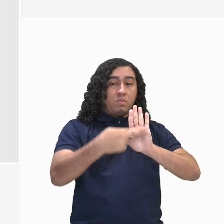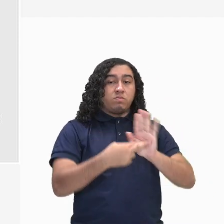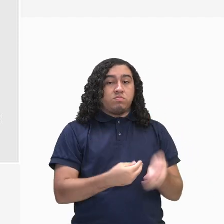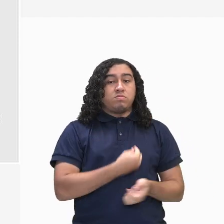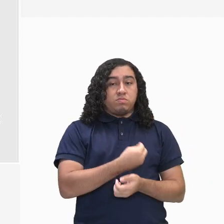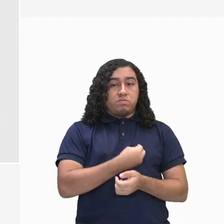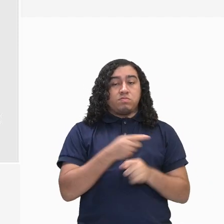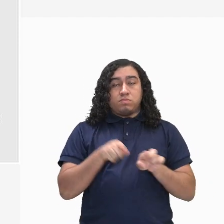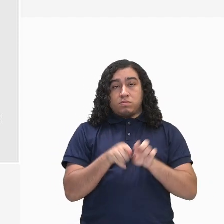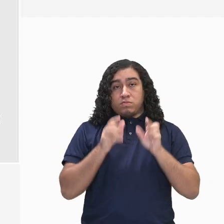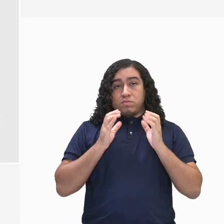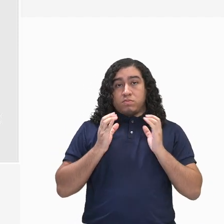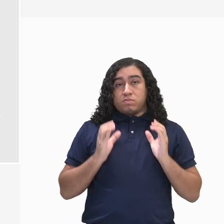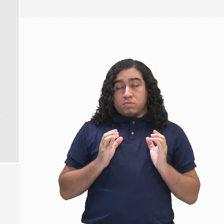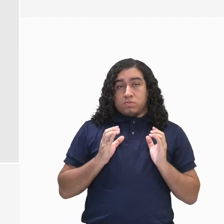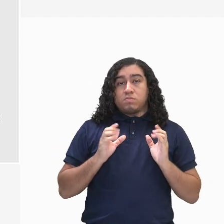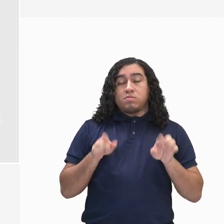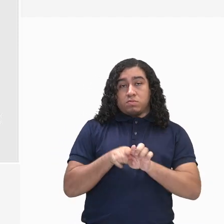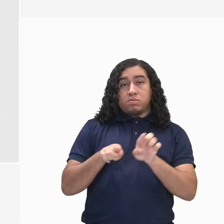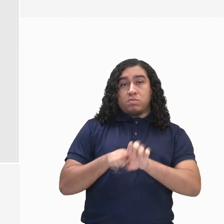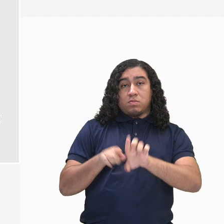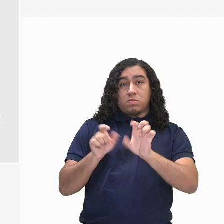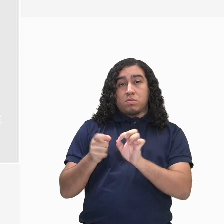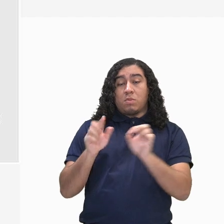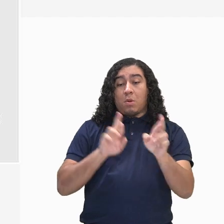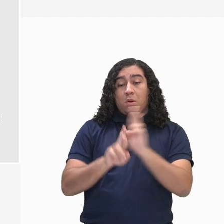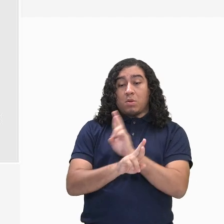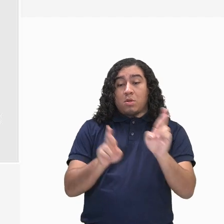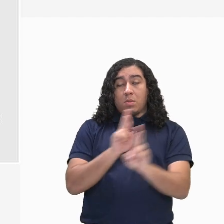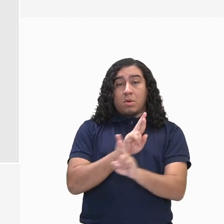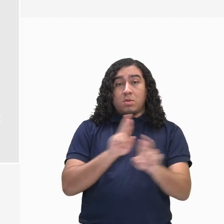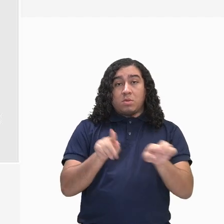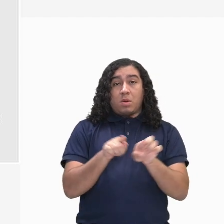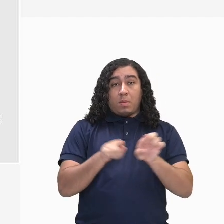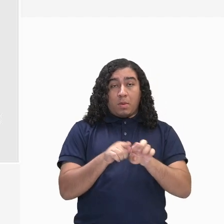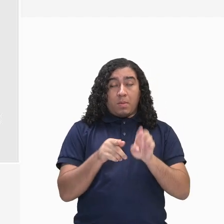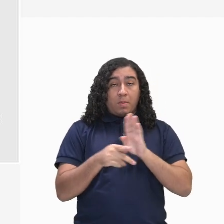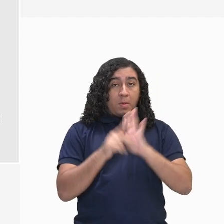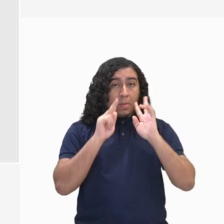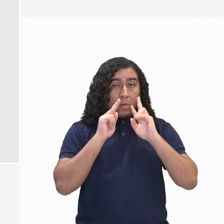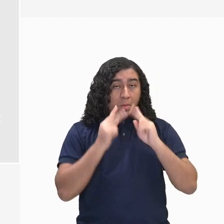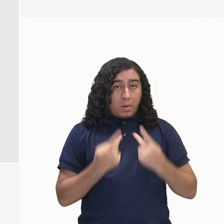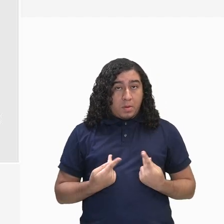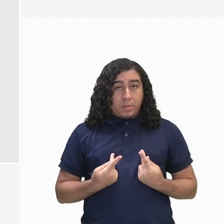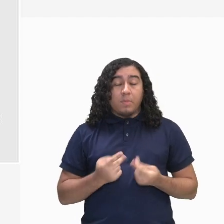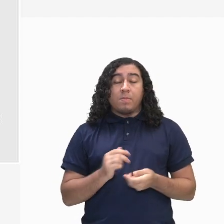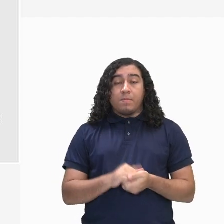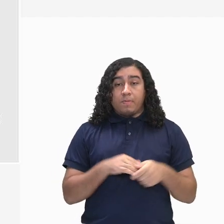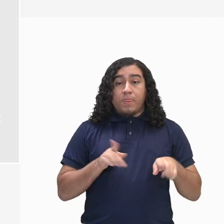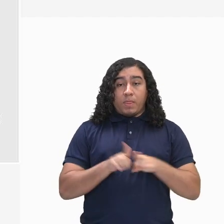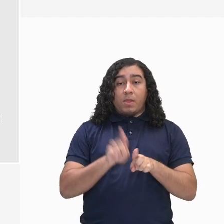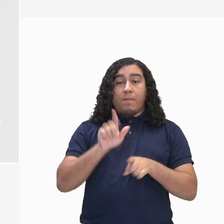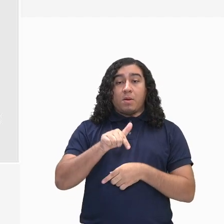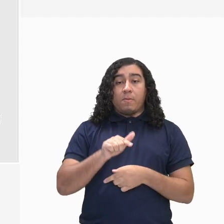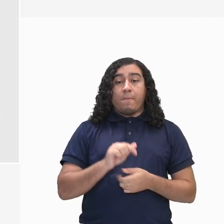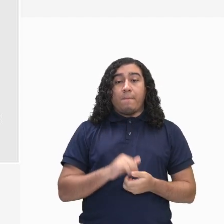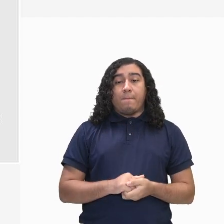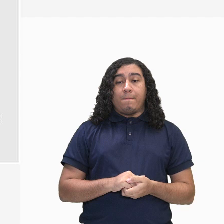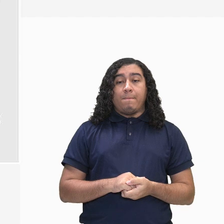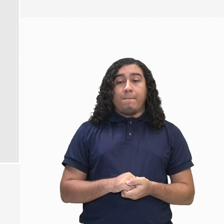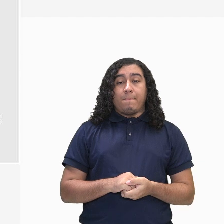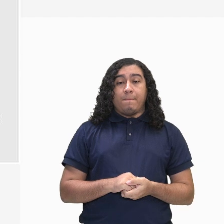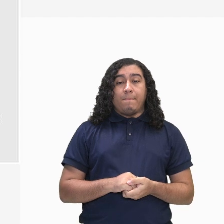de moral, de relacionamento, de condutas humanas, né? Mas também considerados como